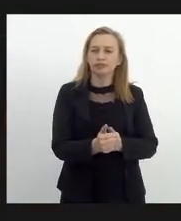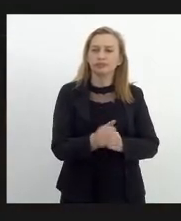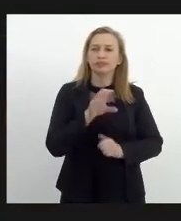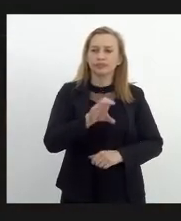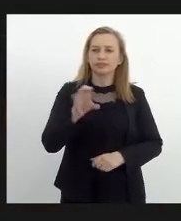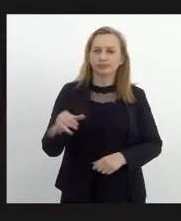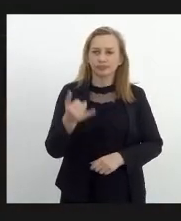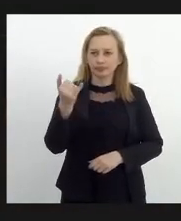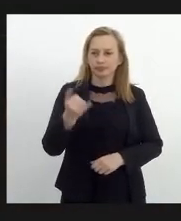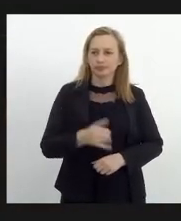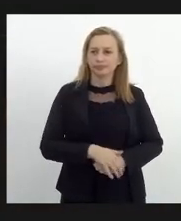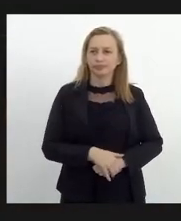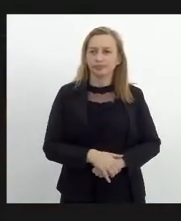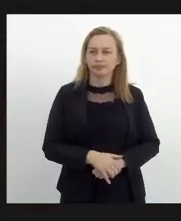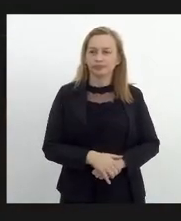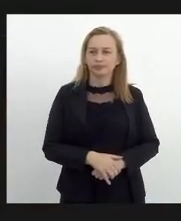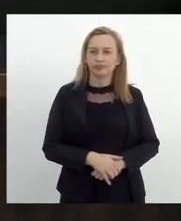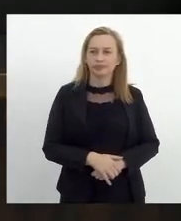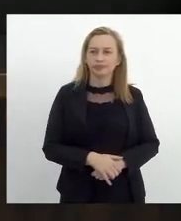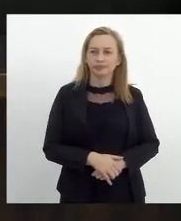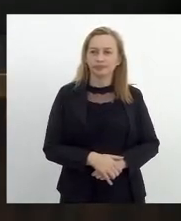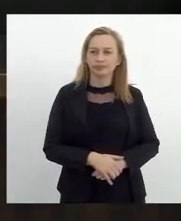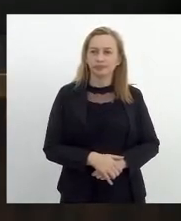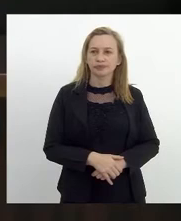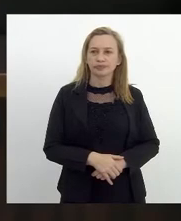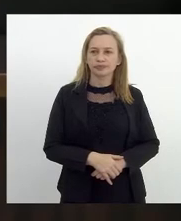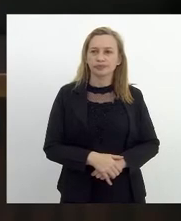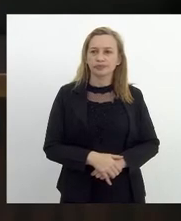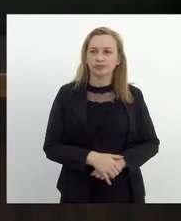CCJ. Favorável.